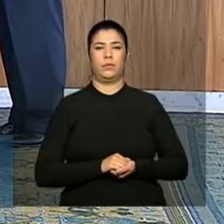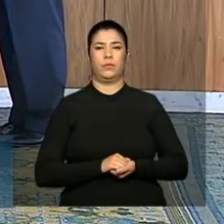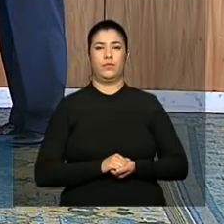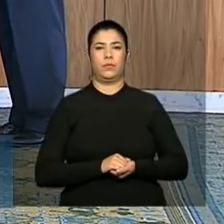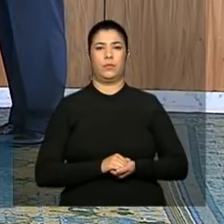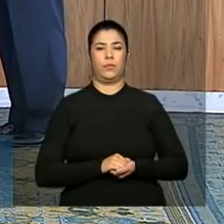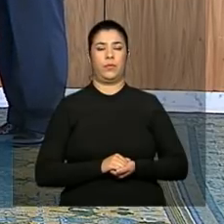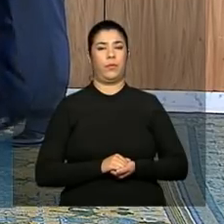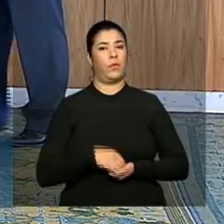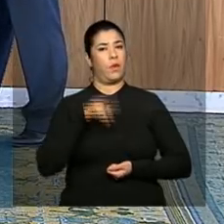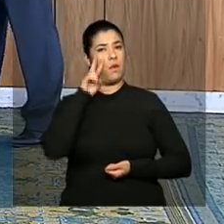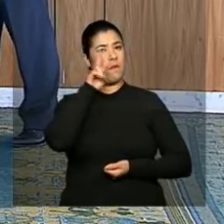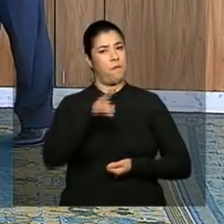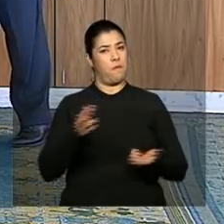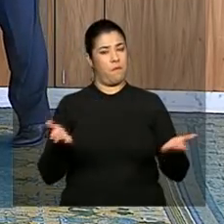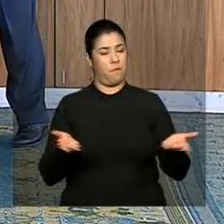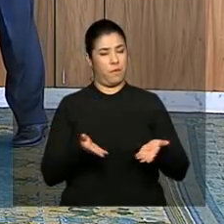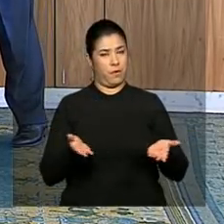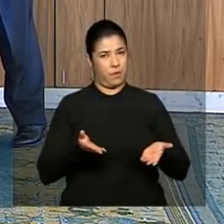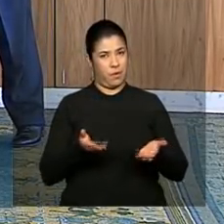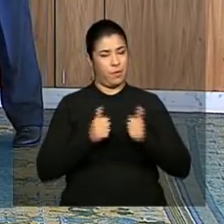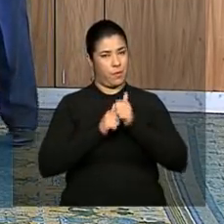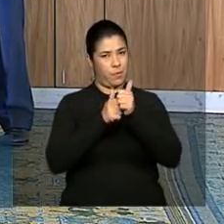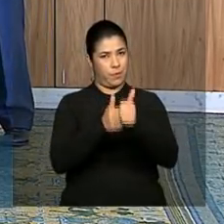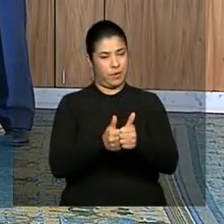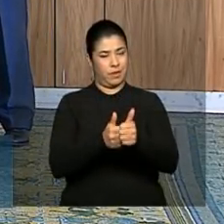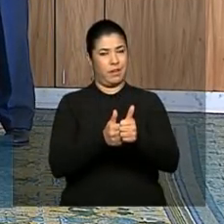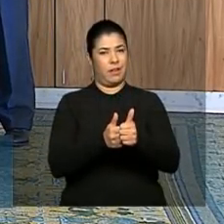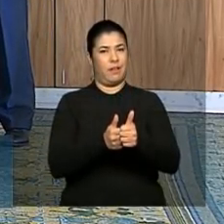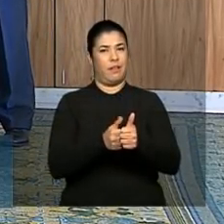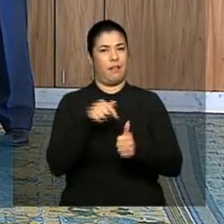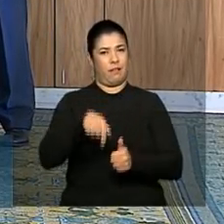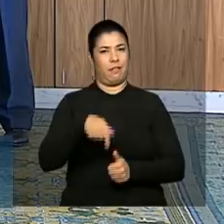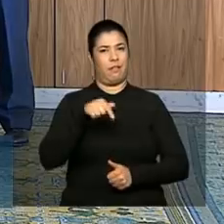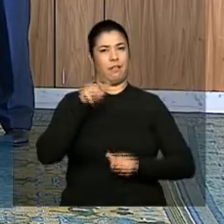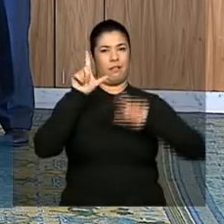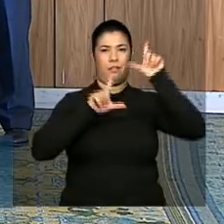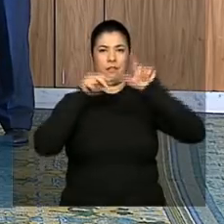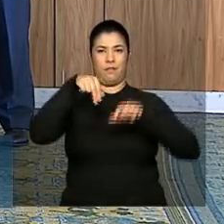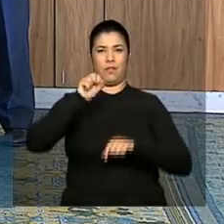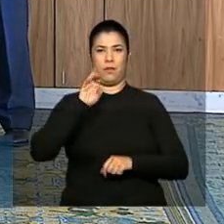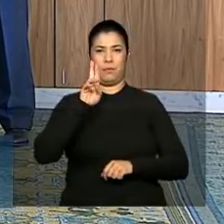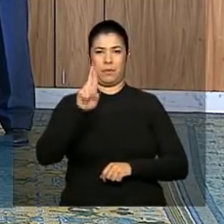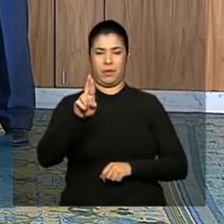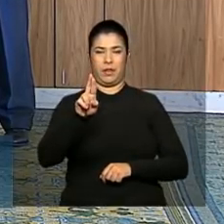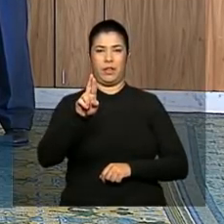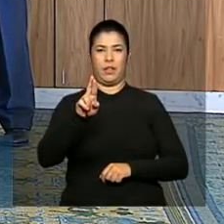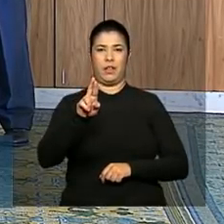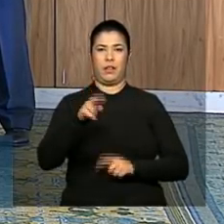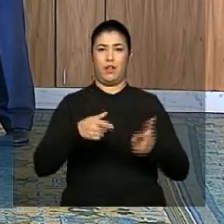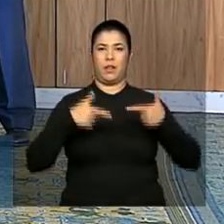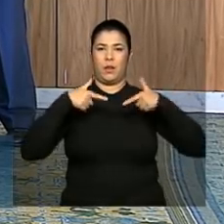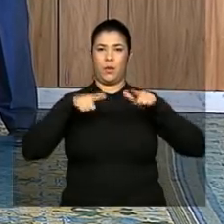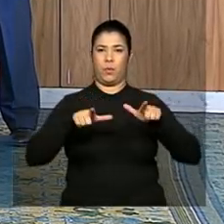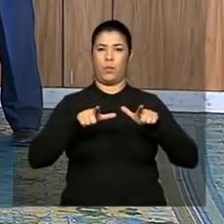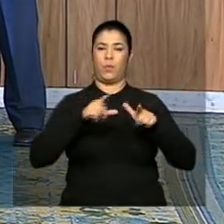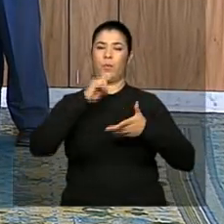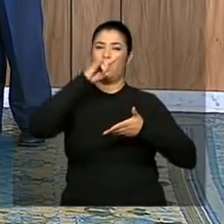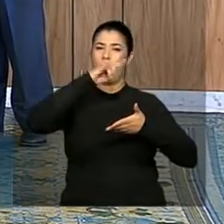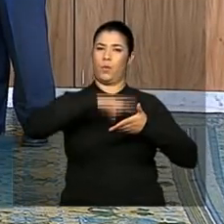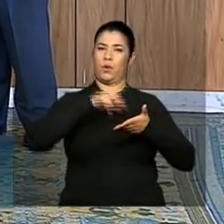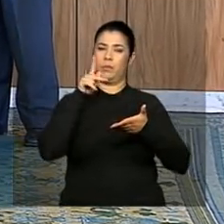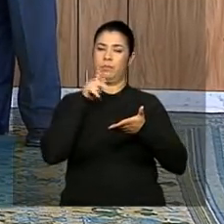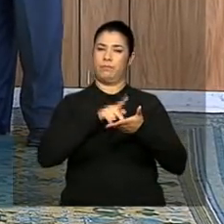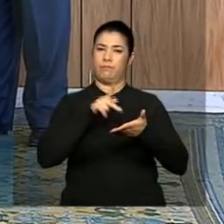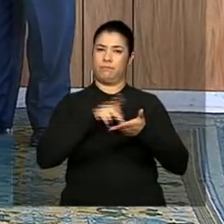Você acompanha ao vivo aqui na TV NBR a cerimônia de entrega das credenciais dos embaixadores à presidenta Dilma